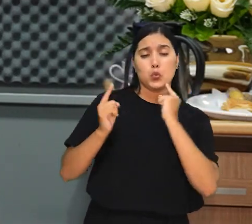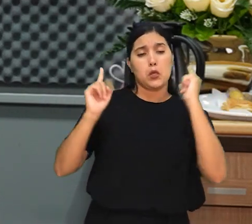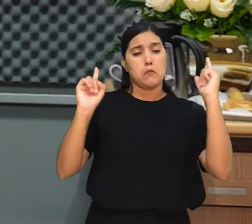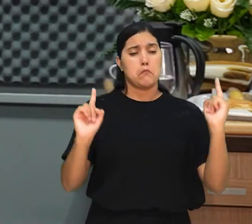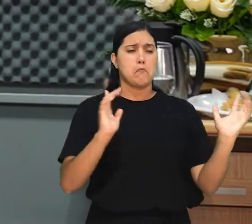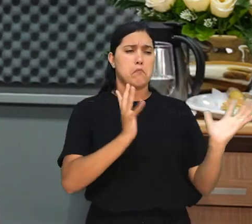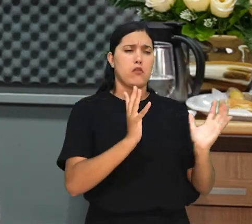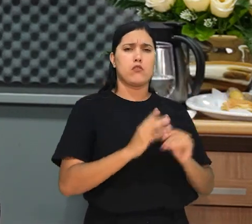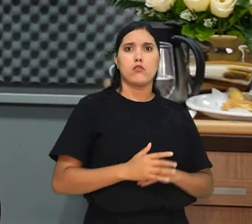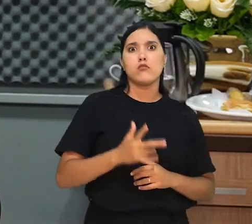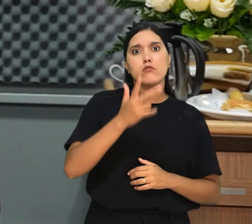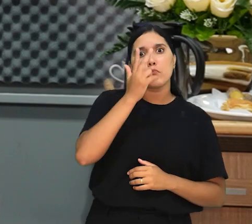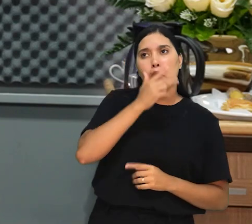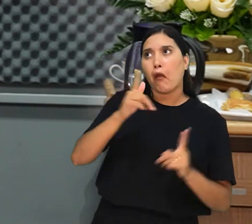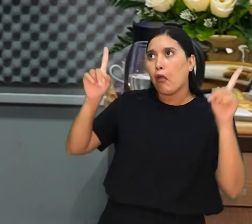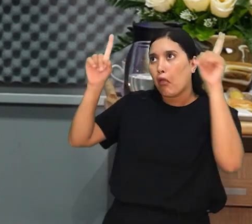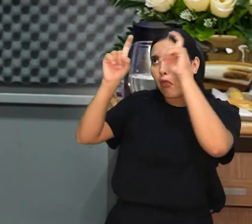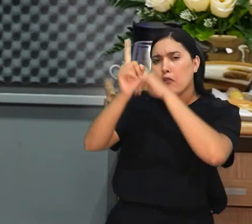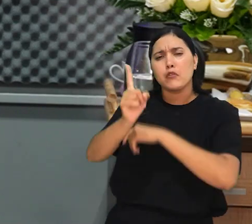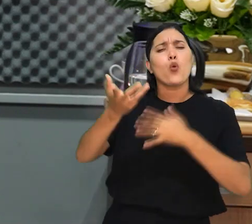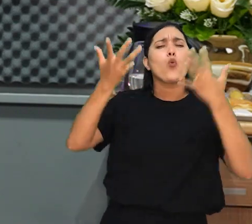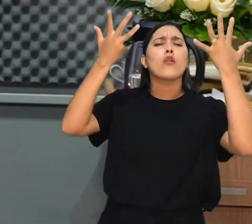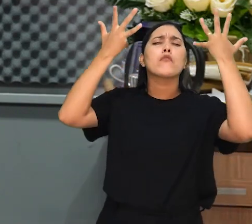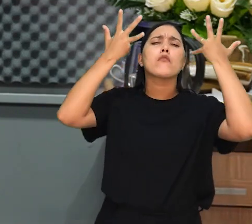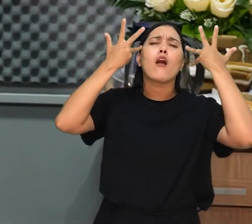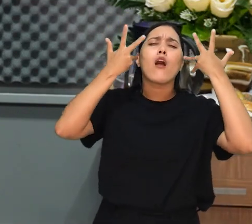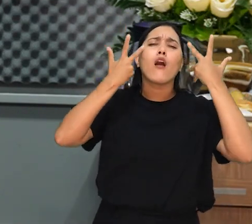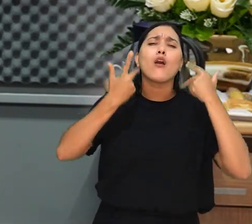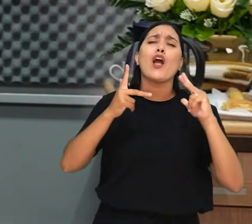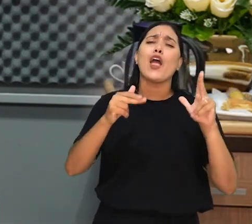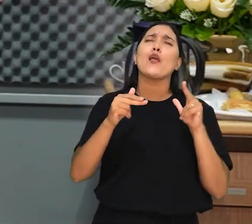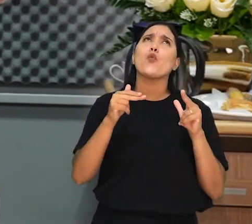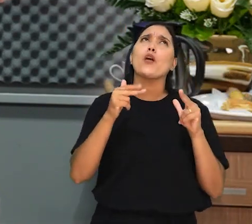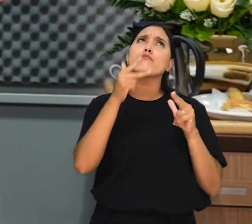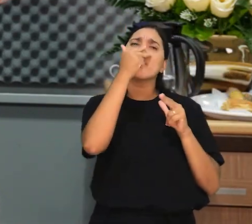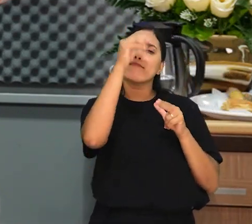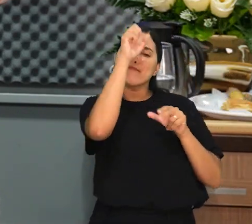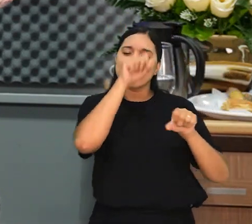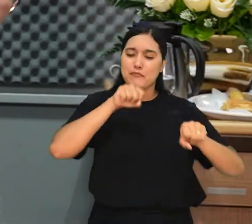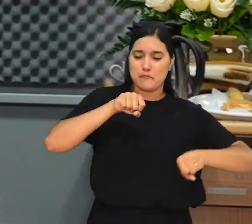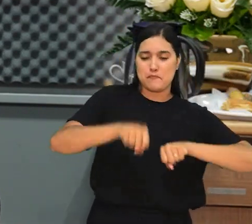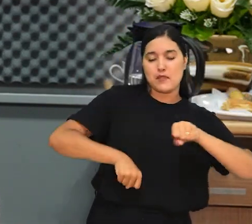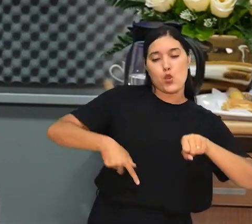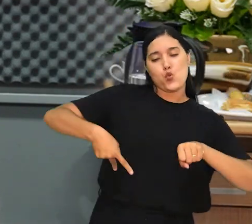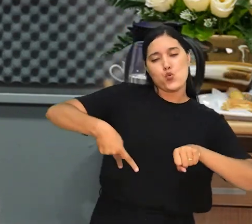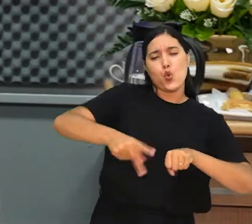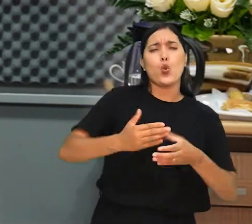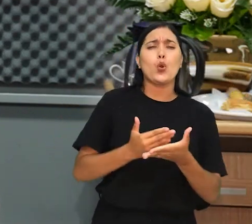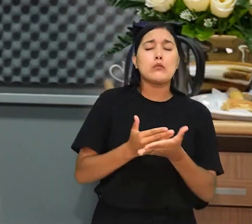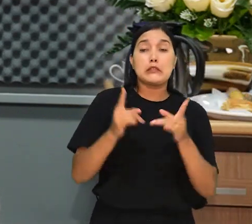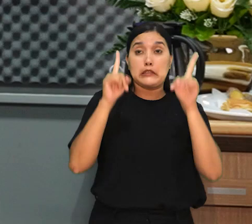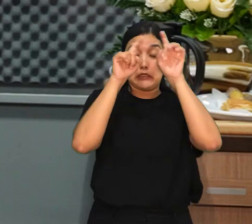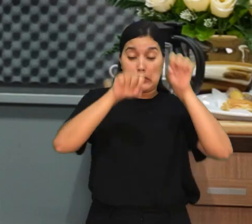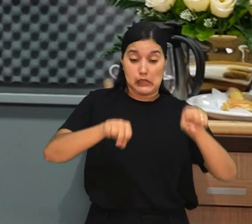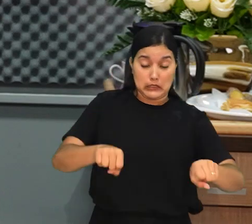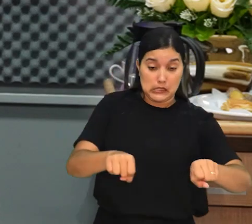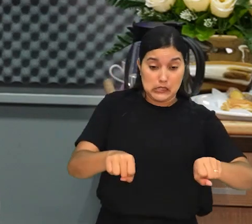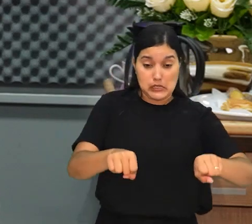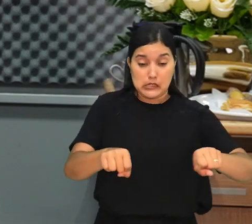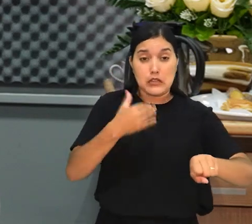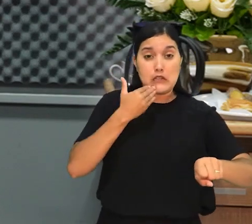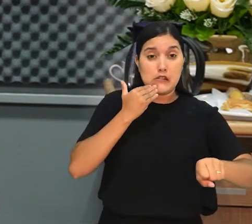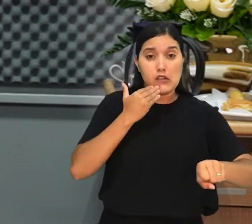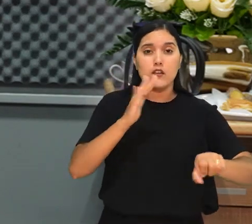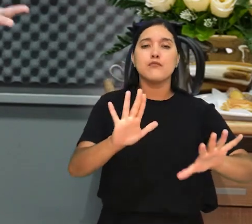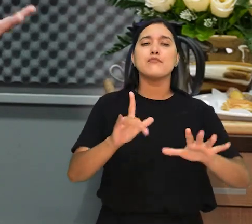ser tão difícil. Não, depois que você pratica, vai fluindo. É como andar de bicicleta. No começo é difícil, a mão fica